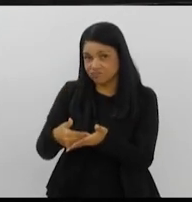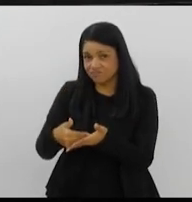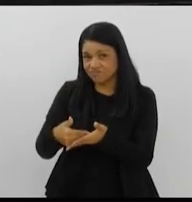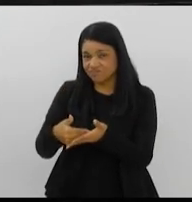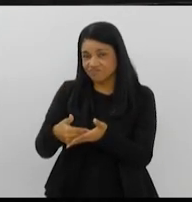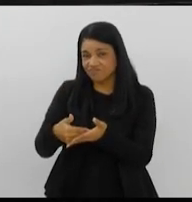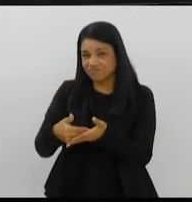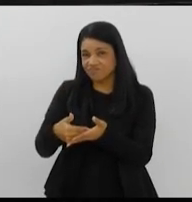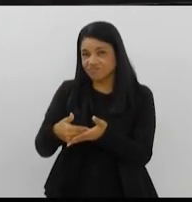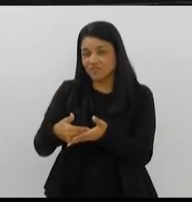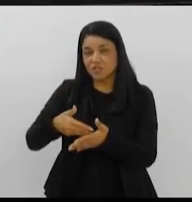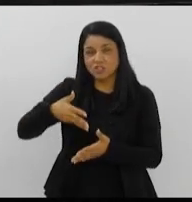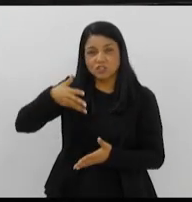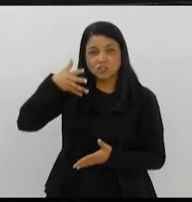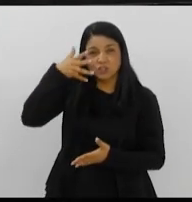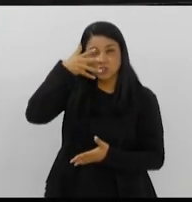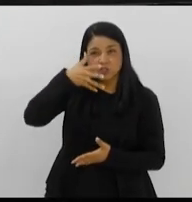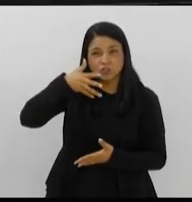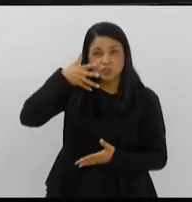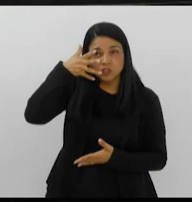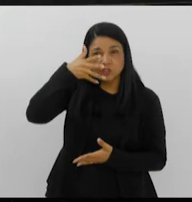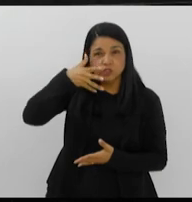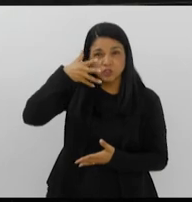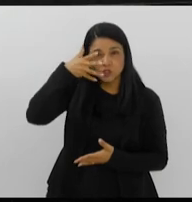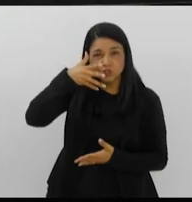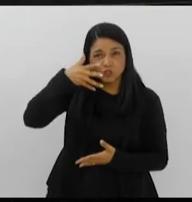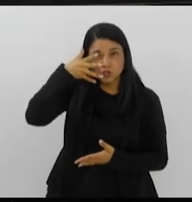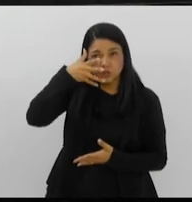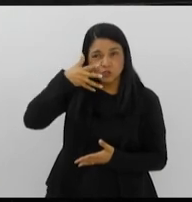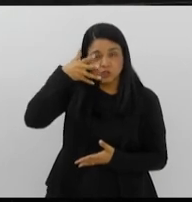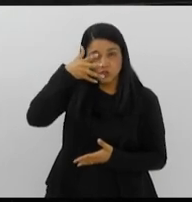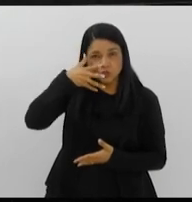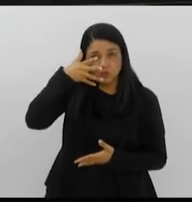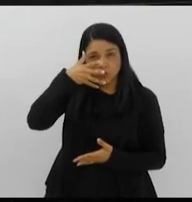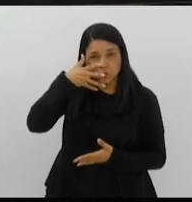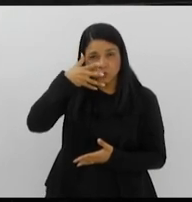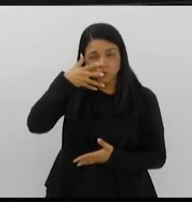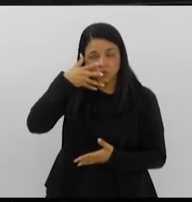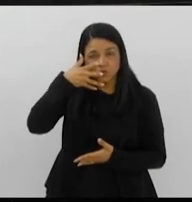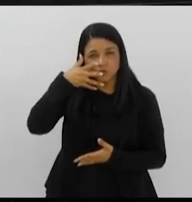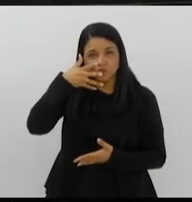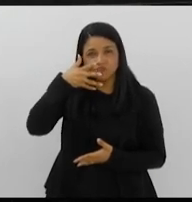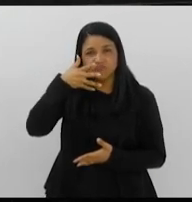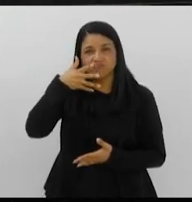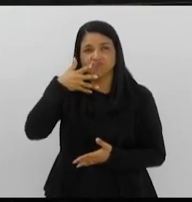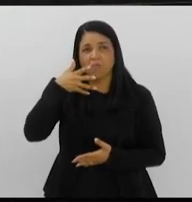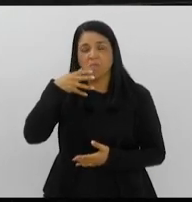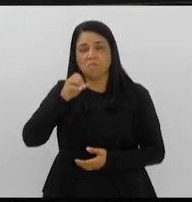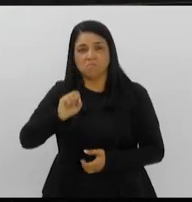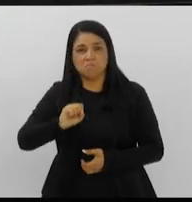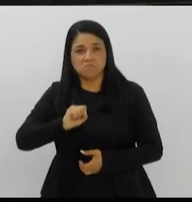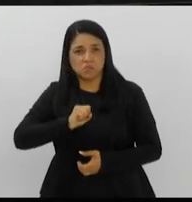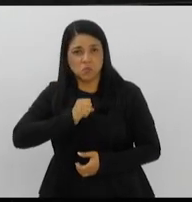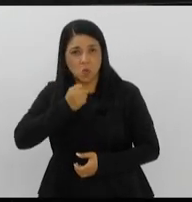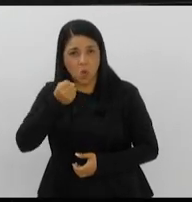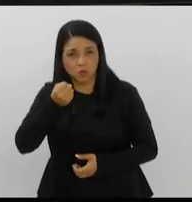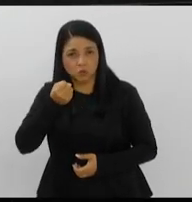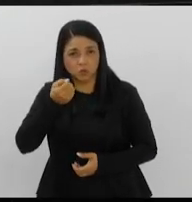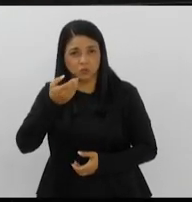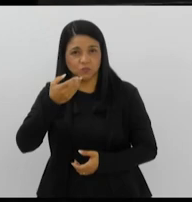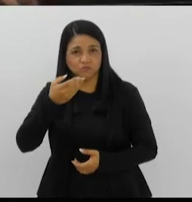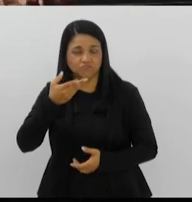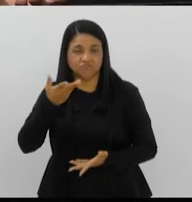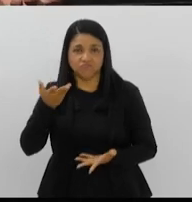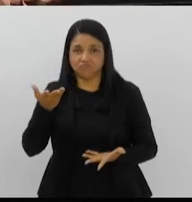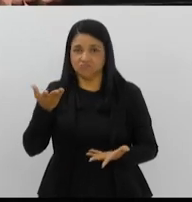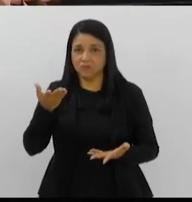fez o discurso do bem e teve unido as forças do mal, é atingir todos sem